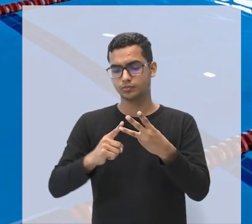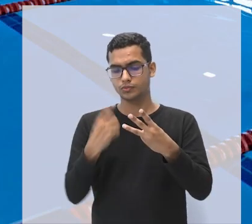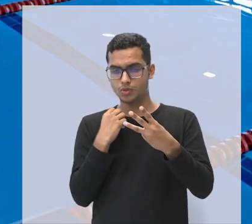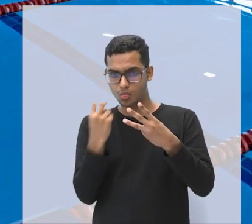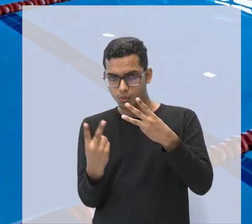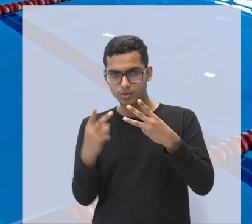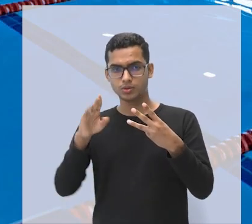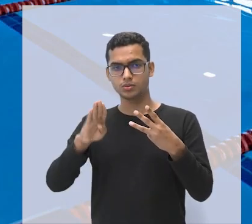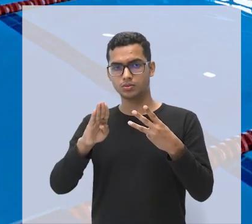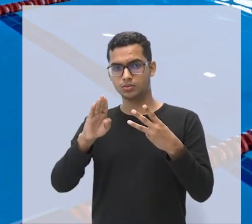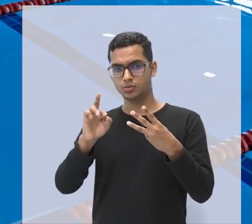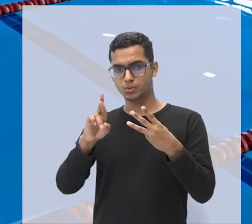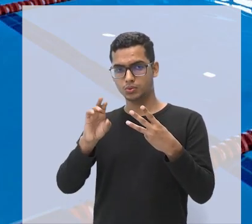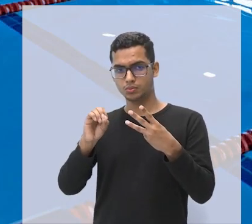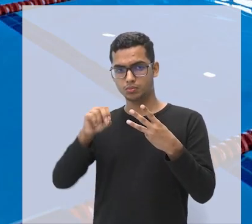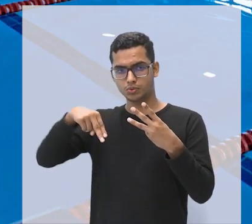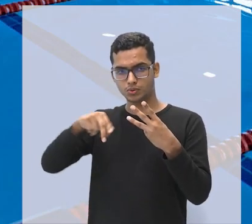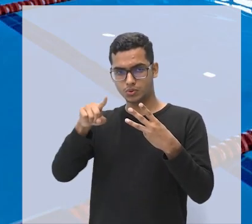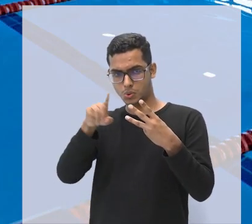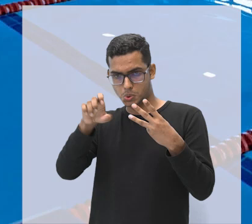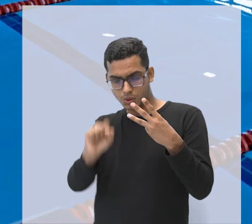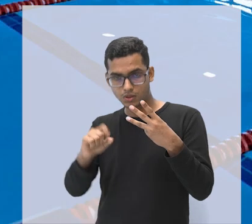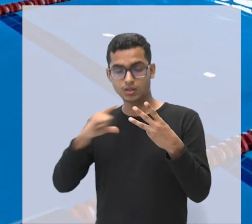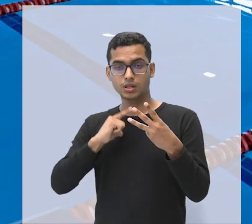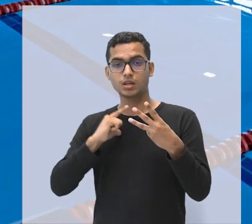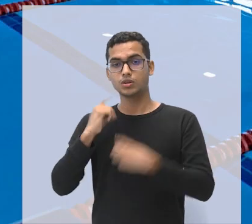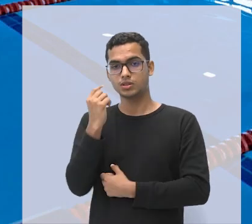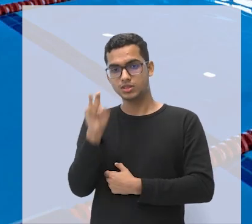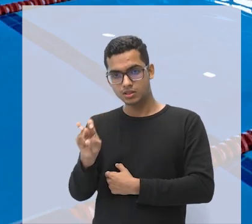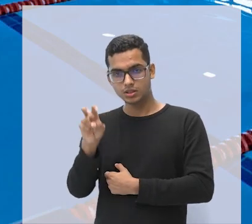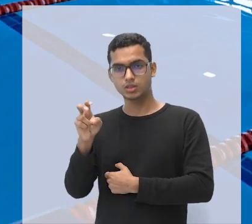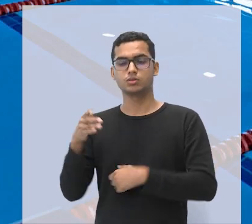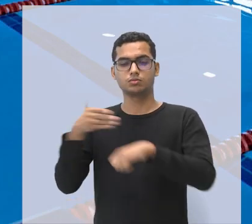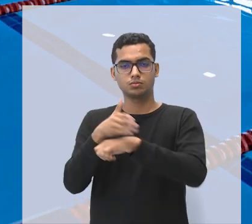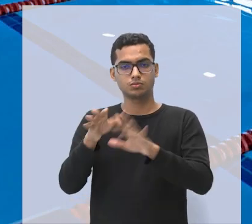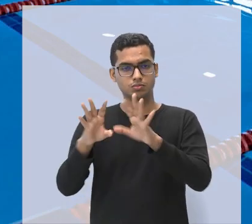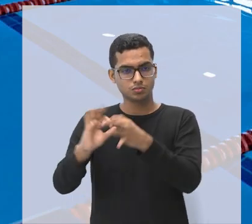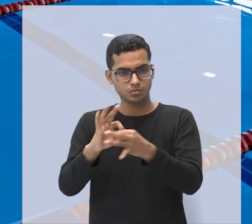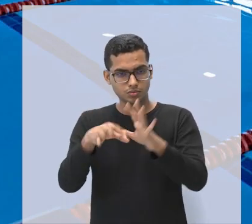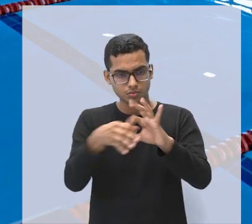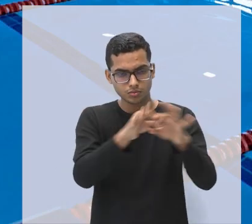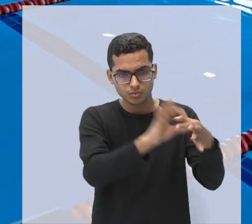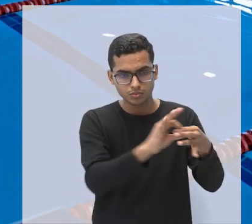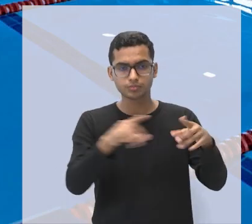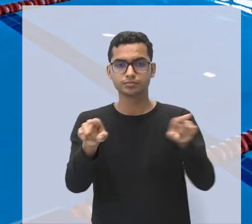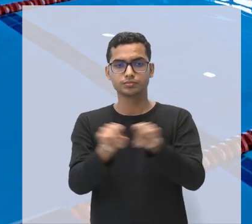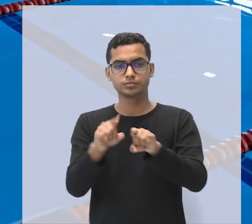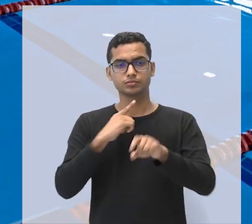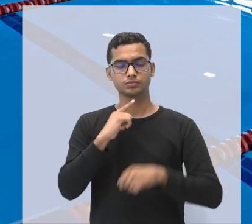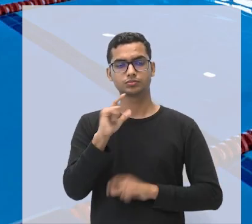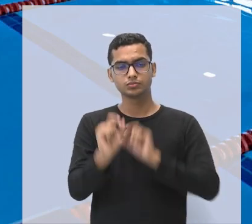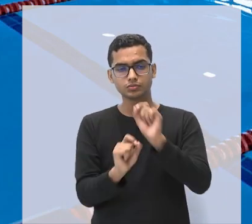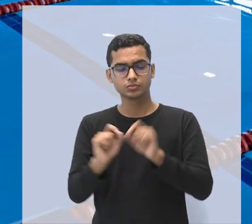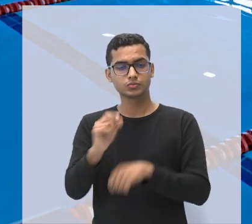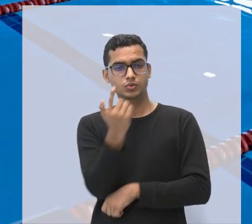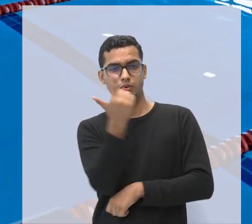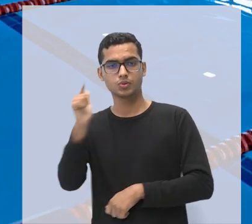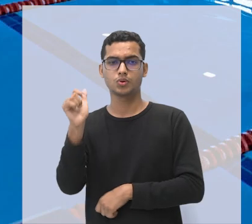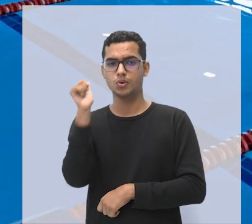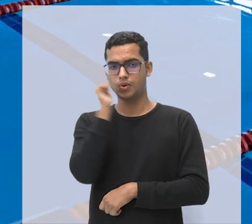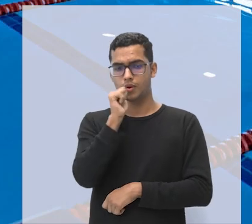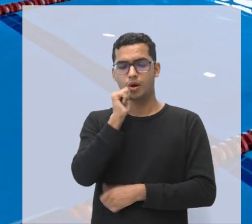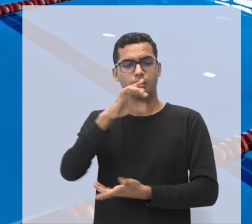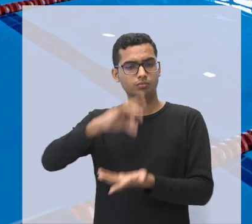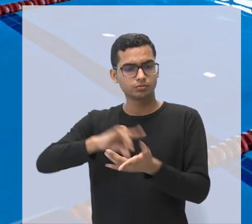Estando presente em 5 Olimpíadas, realmente o cara é fera. E um outro, na verdade, uma outra